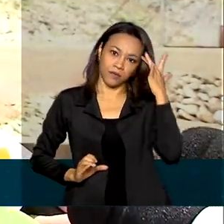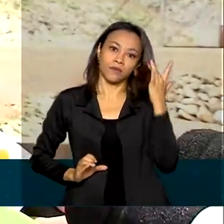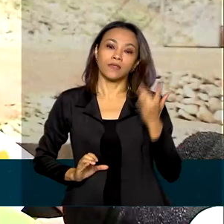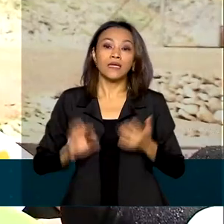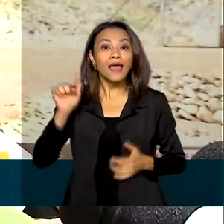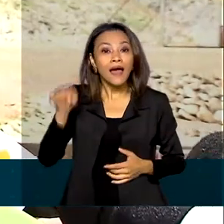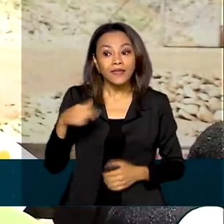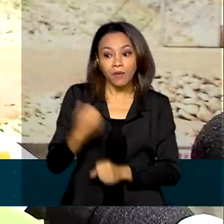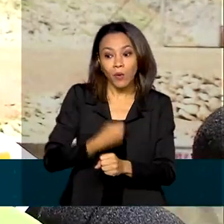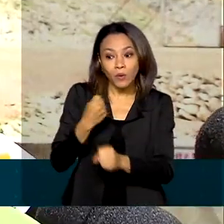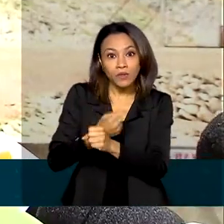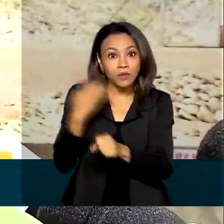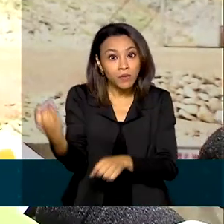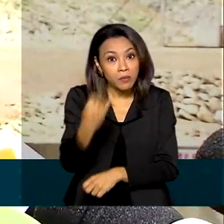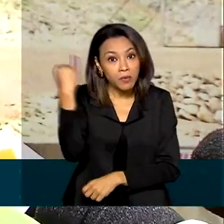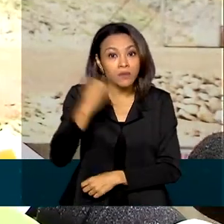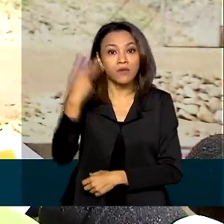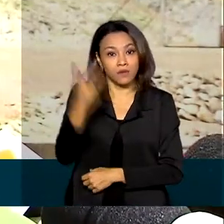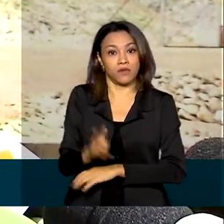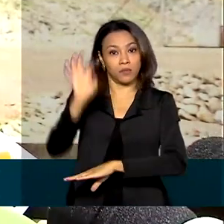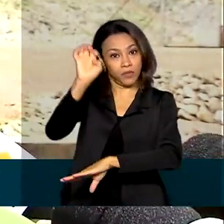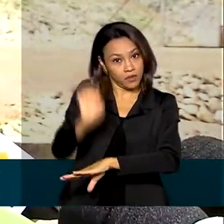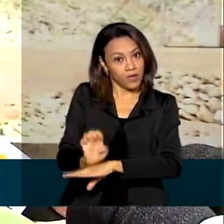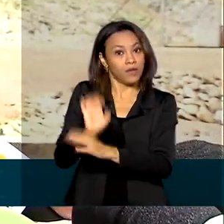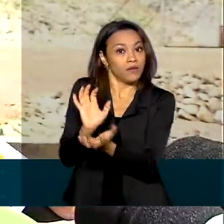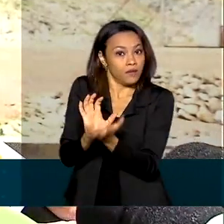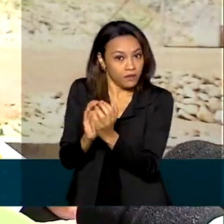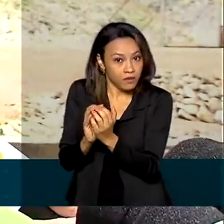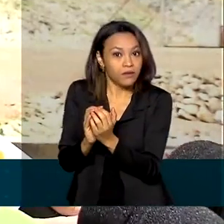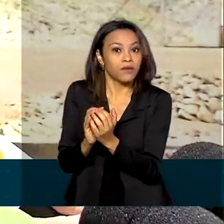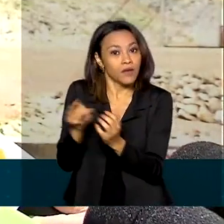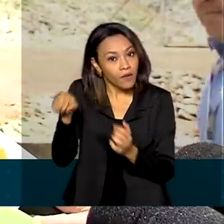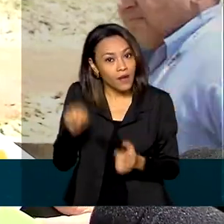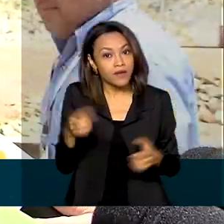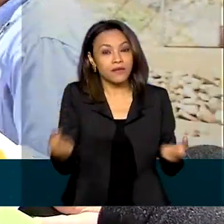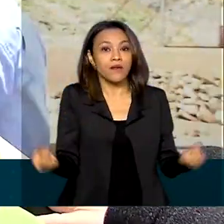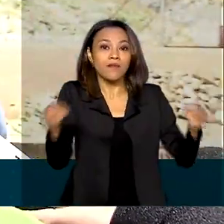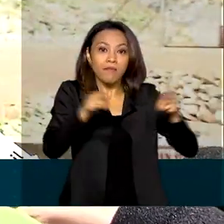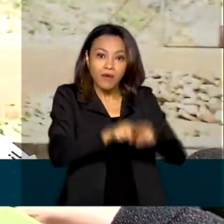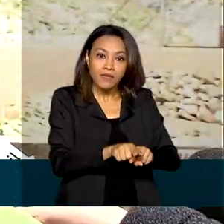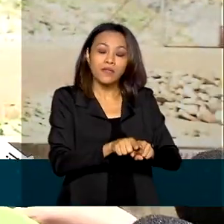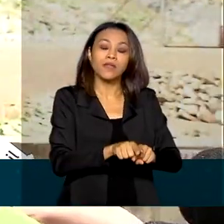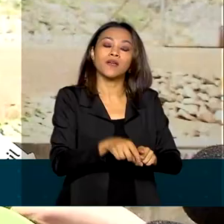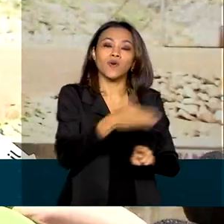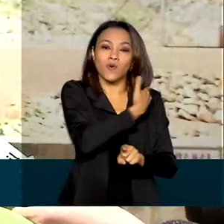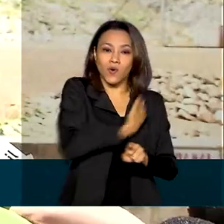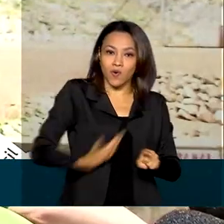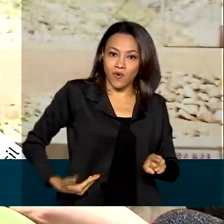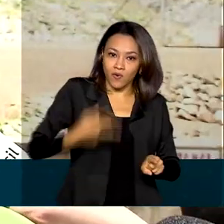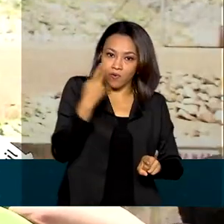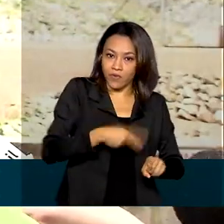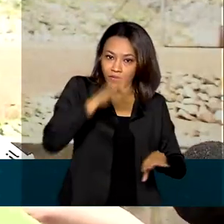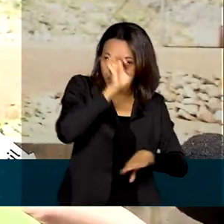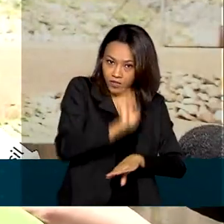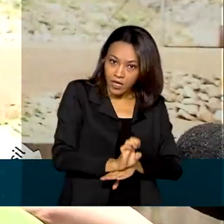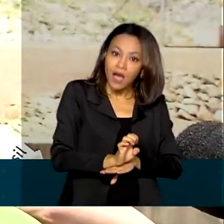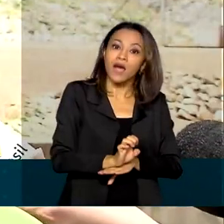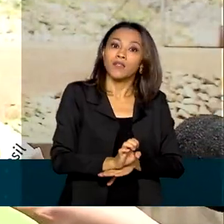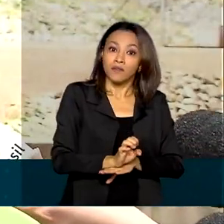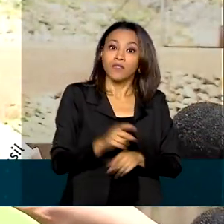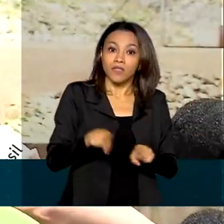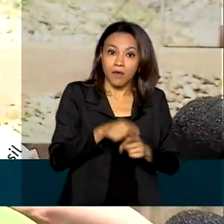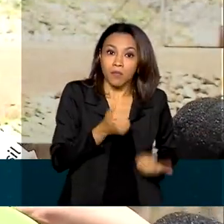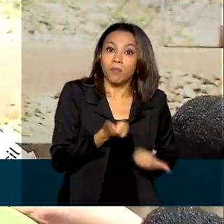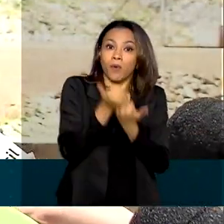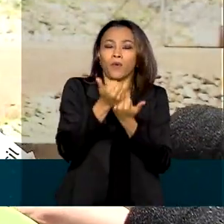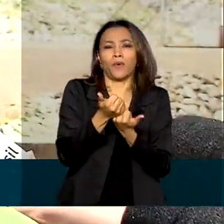obra que além disso é importante para Pernambuco nesse nessa parceria feita com o governo do estado e bancada quase que integralmente pelo Governo